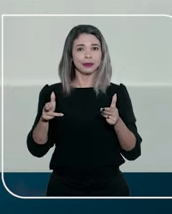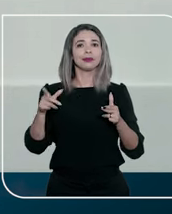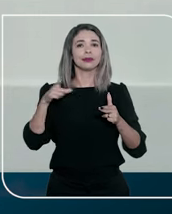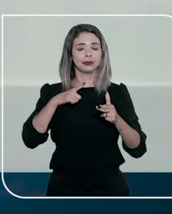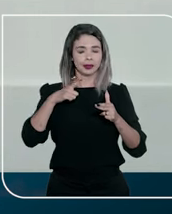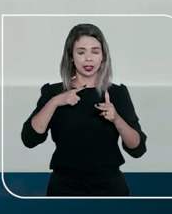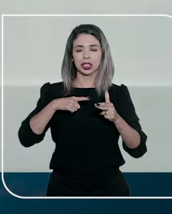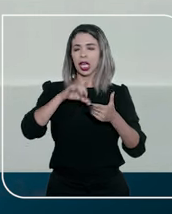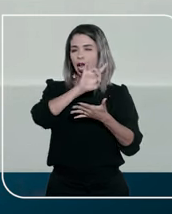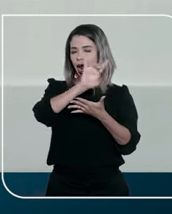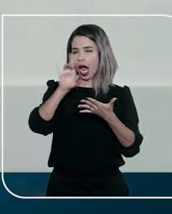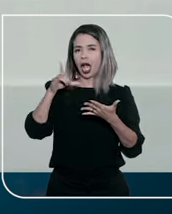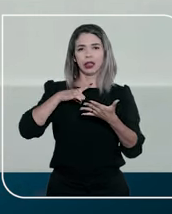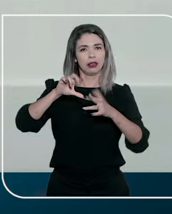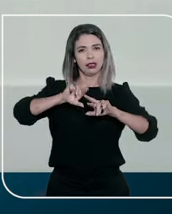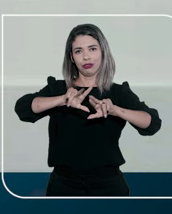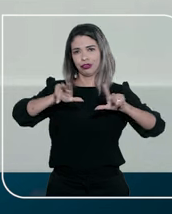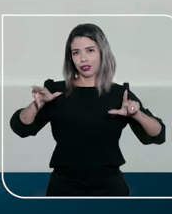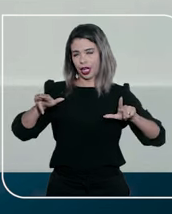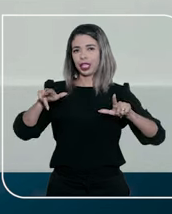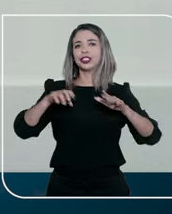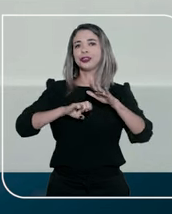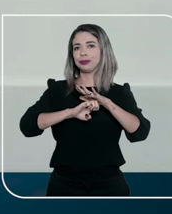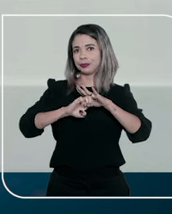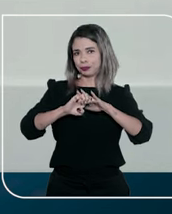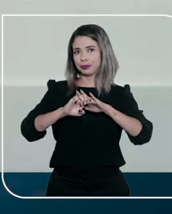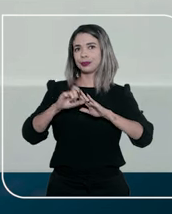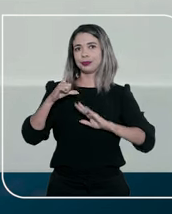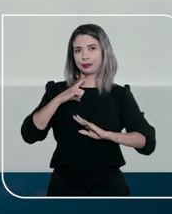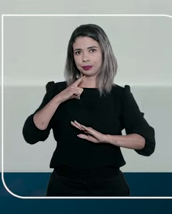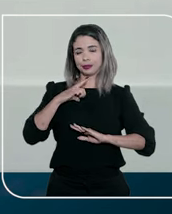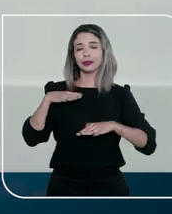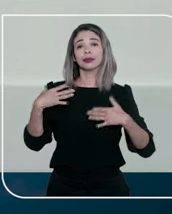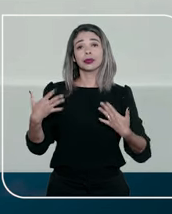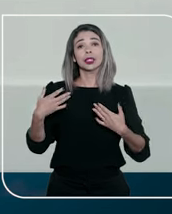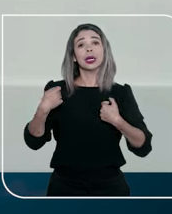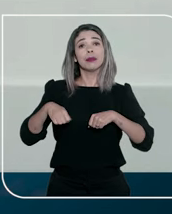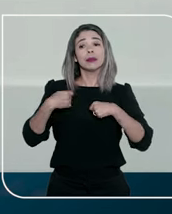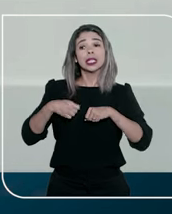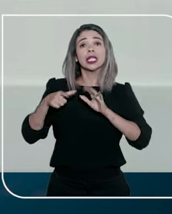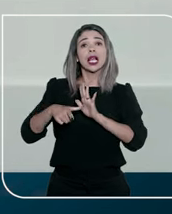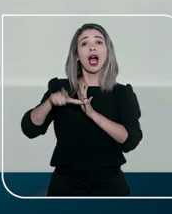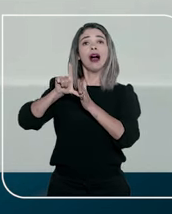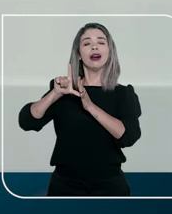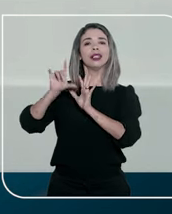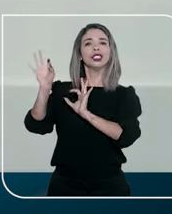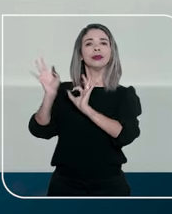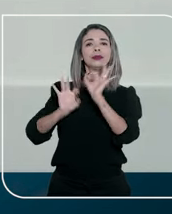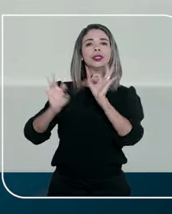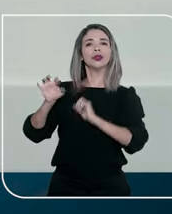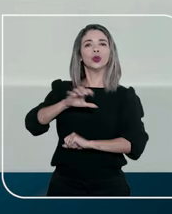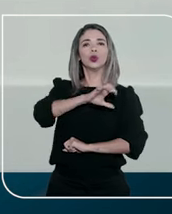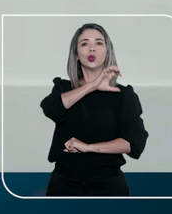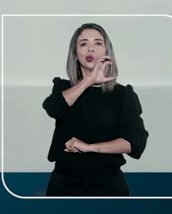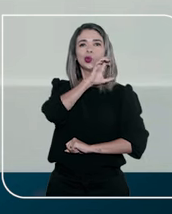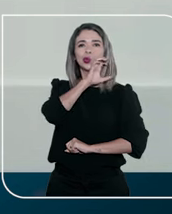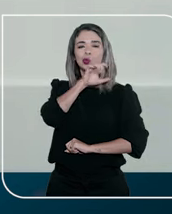regras, que ele também tenha o cuidado de preparar o seu pet para essa viagem. É